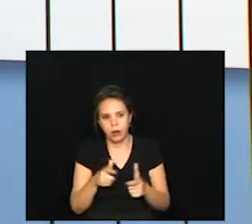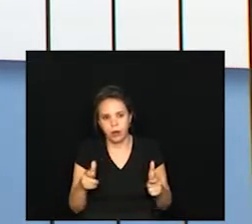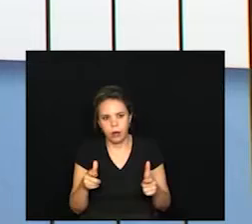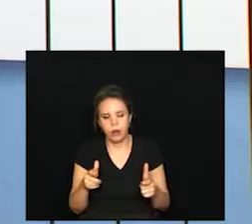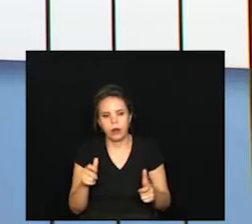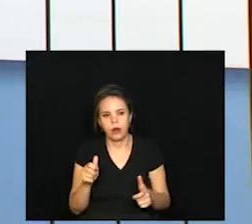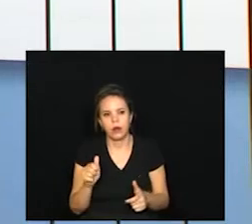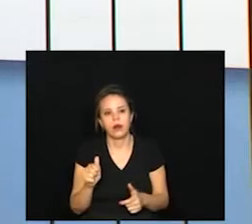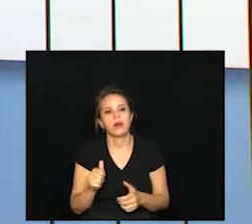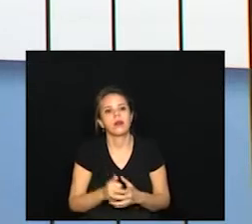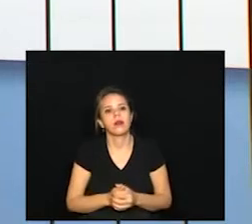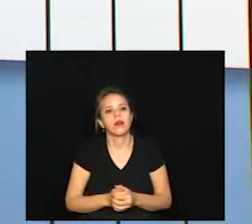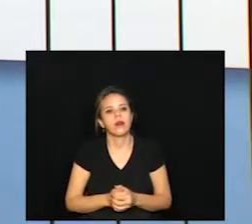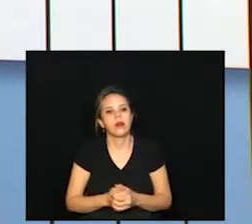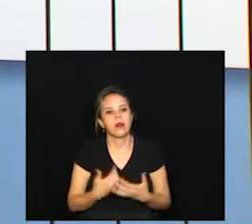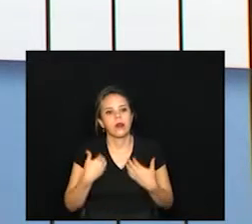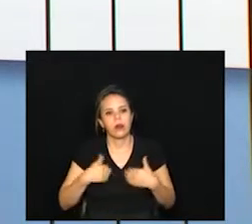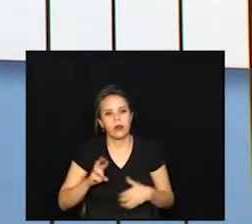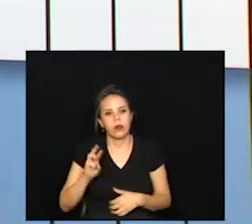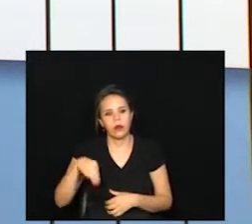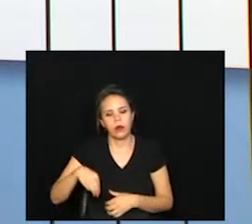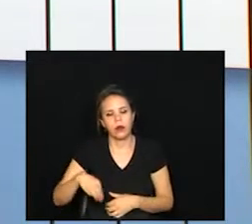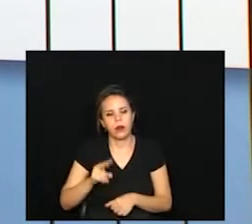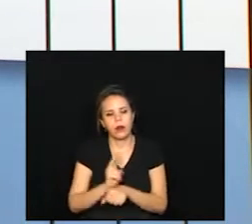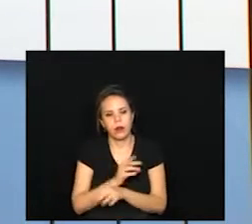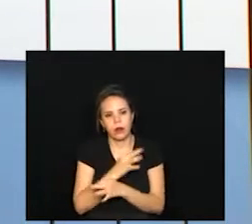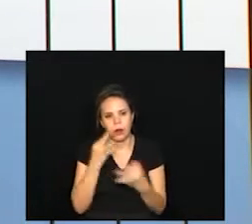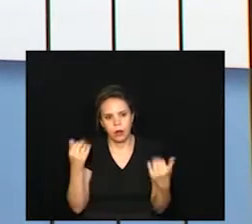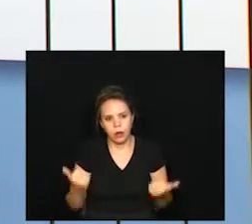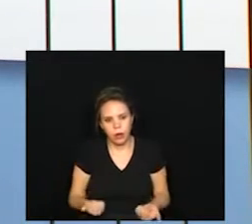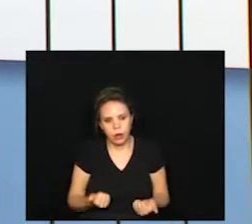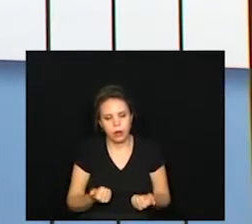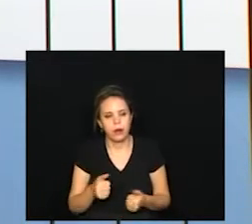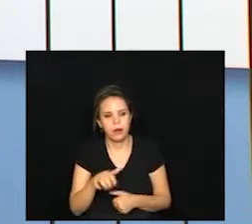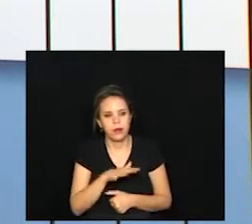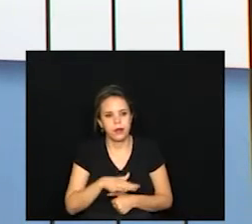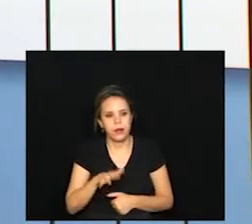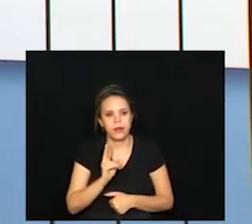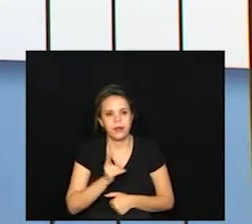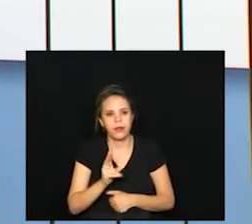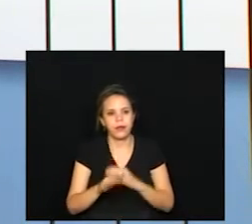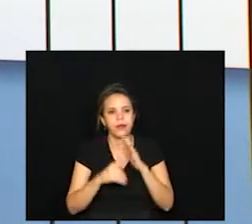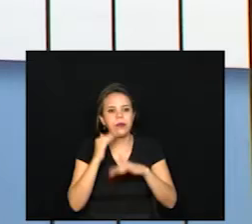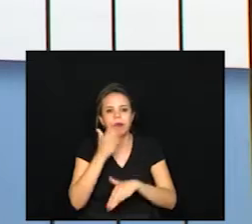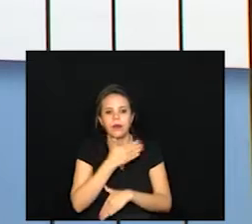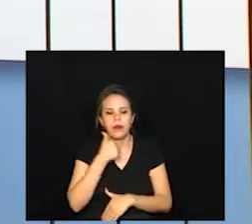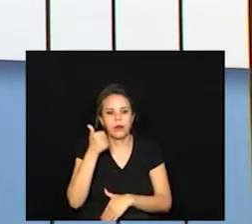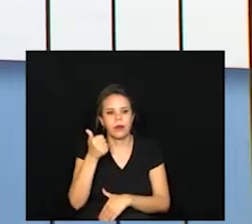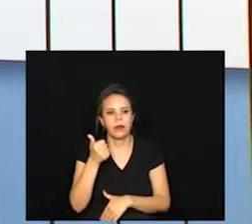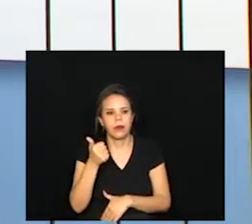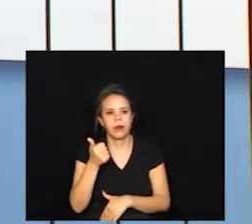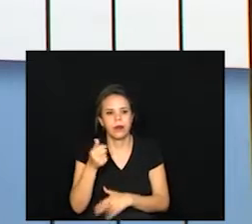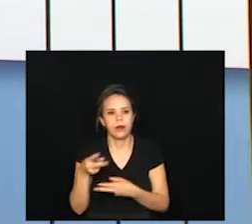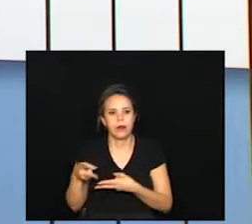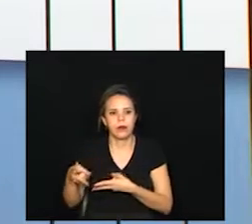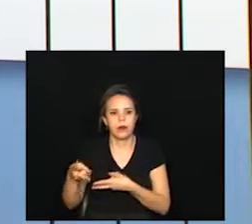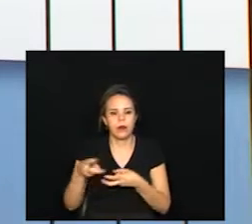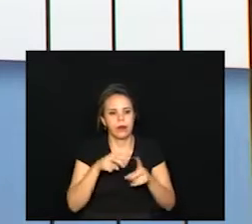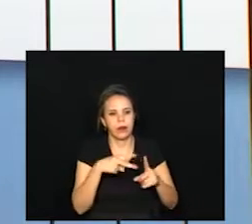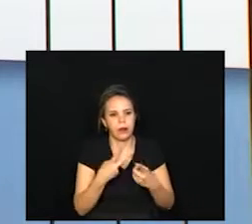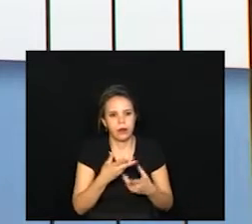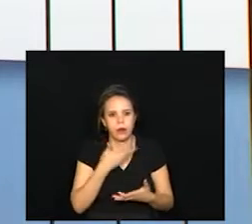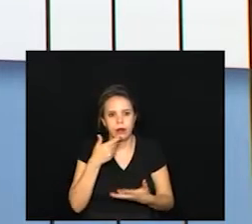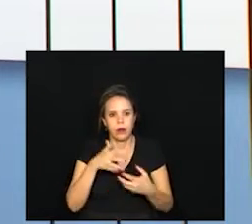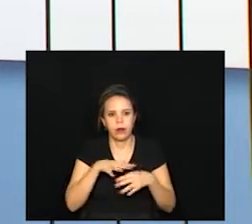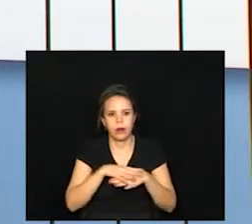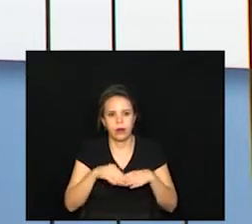espectro, e está com as funções renais preservadas. De maneira geral, segue evoluindo bem e as perspectivas de